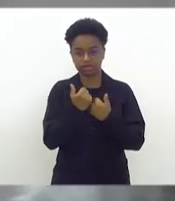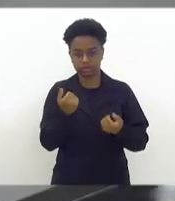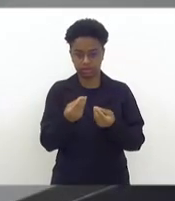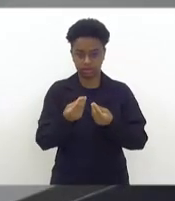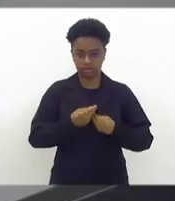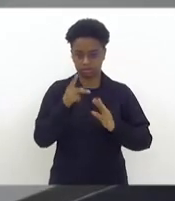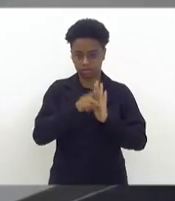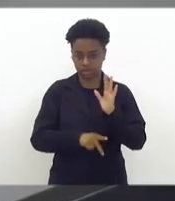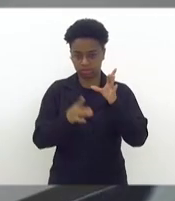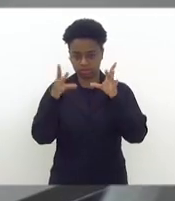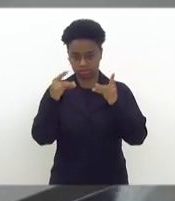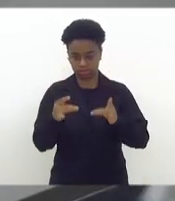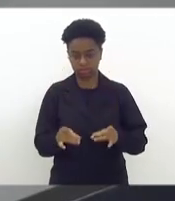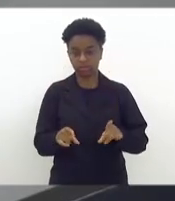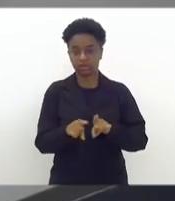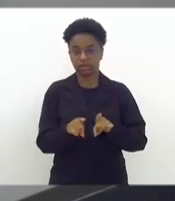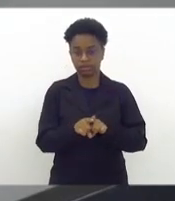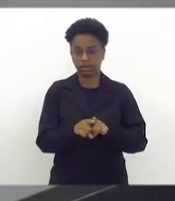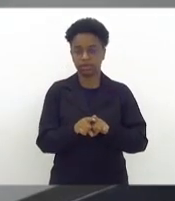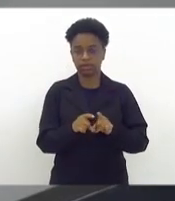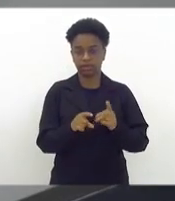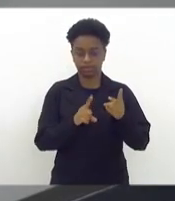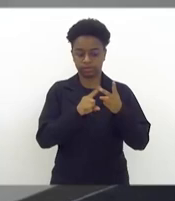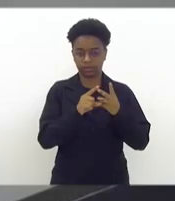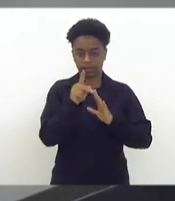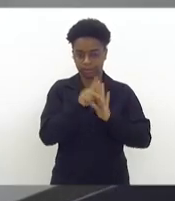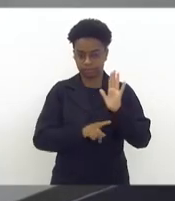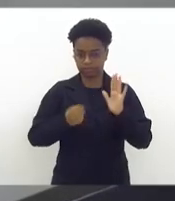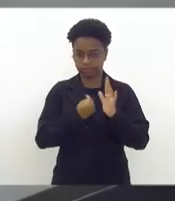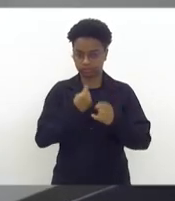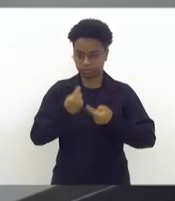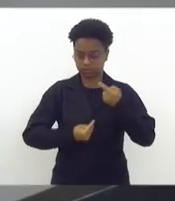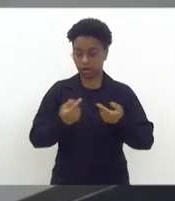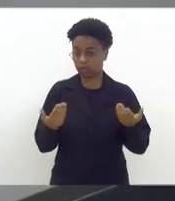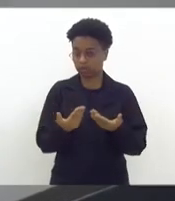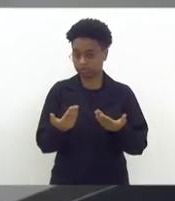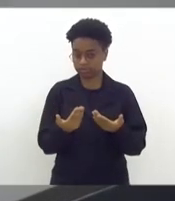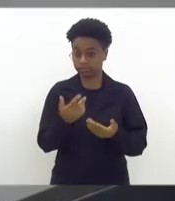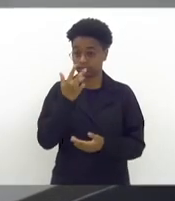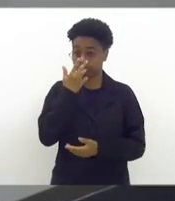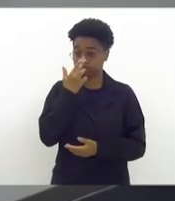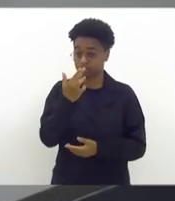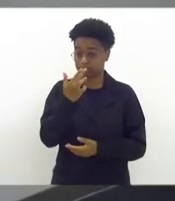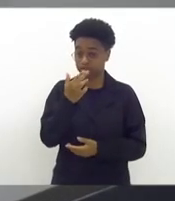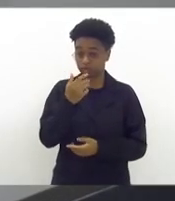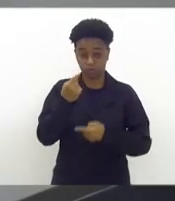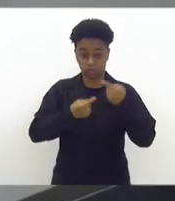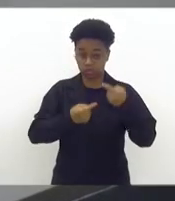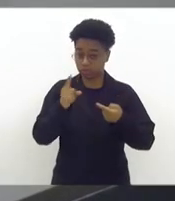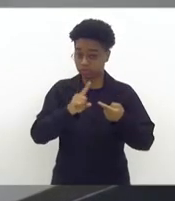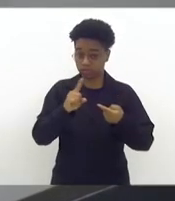às mãos, quanto o projeto que a gente está discutindo agora, deputado Paul Bell, eles não adentram na seara